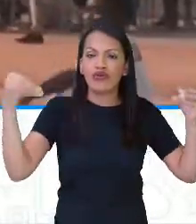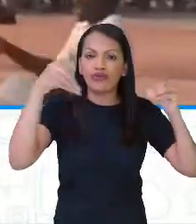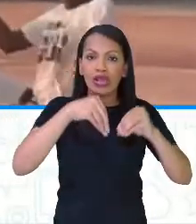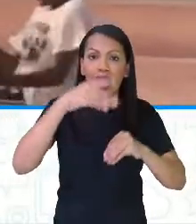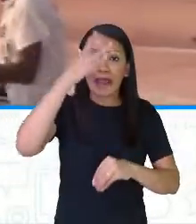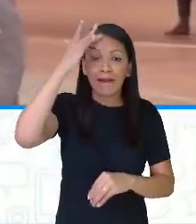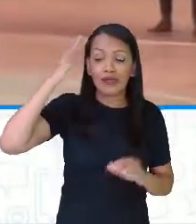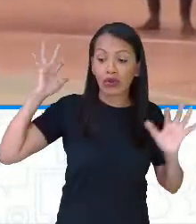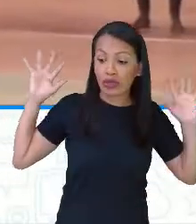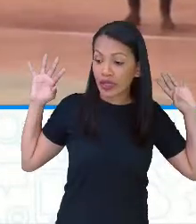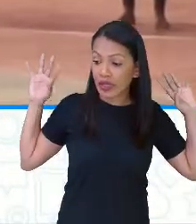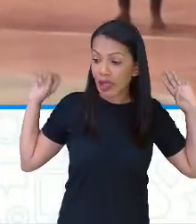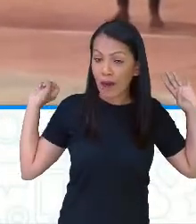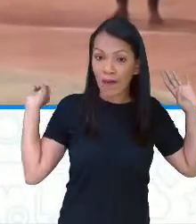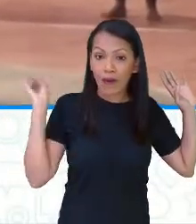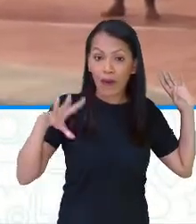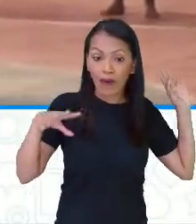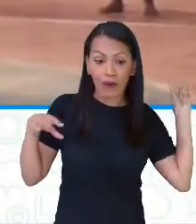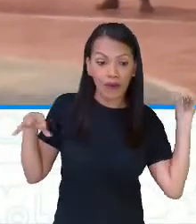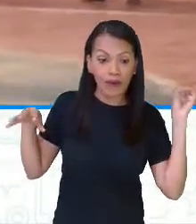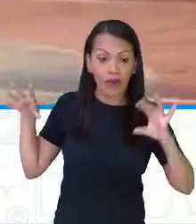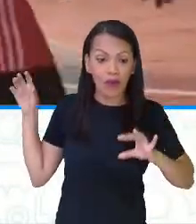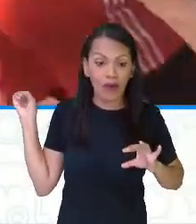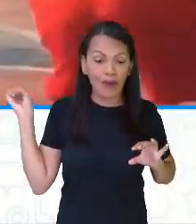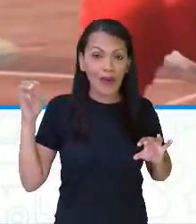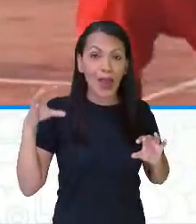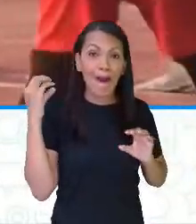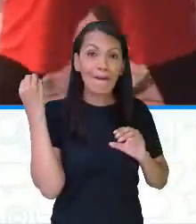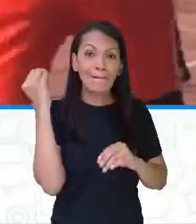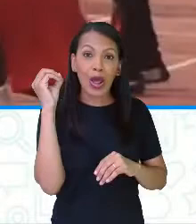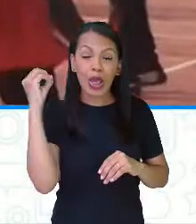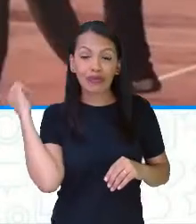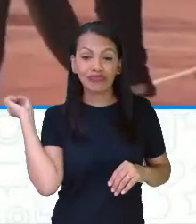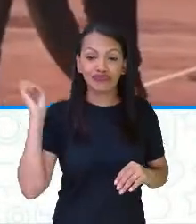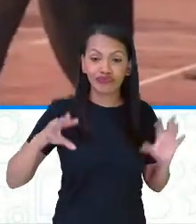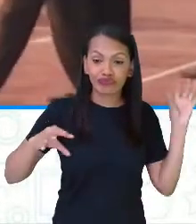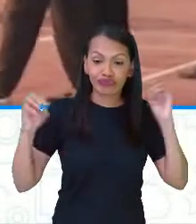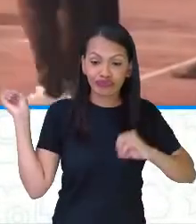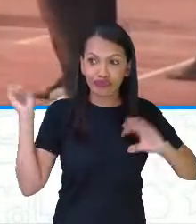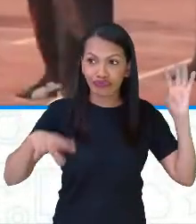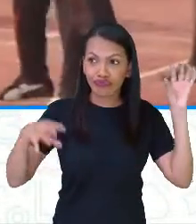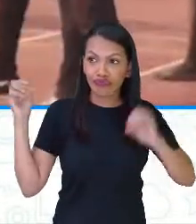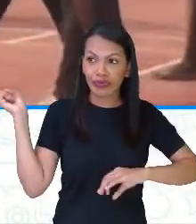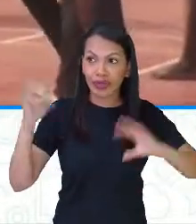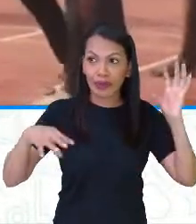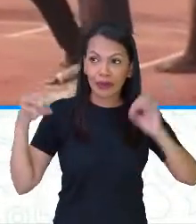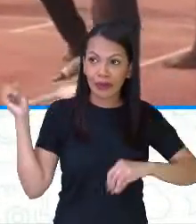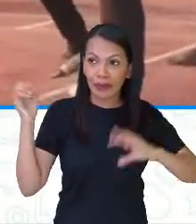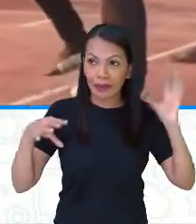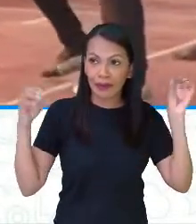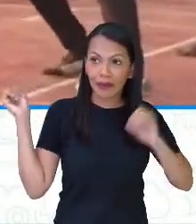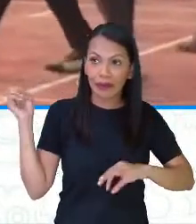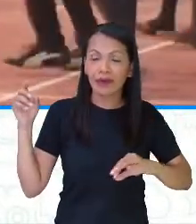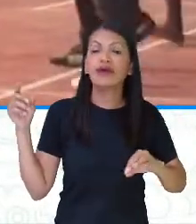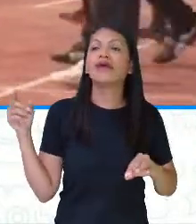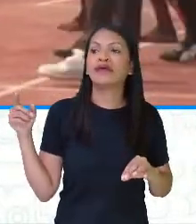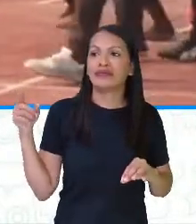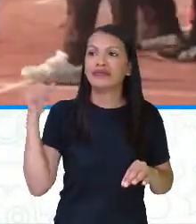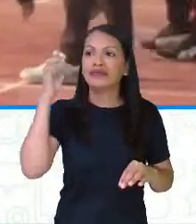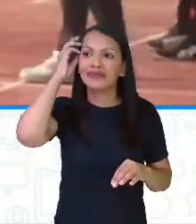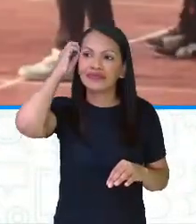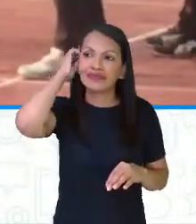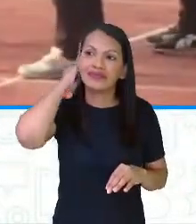que tá enchendo a garrafinha, e a brincadeira é essa. E depois, quando eles conseguem tirar todo mundo que está enchendo a garrafa, aí se troca de